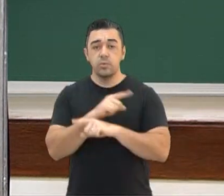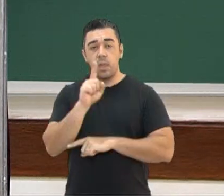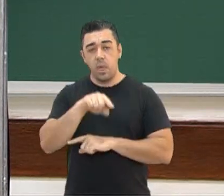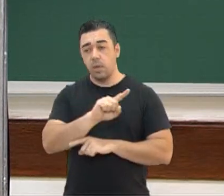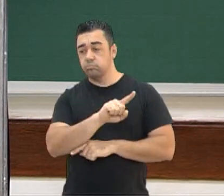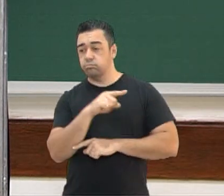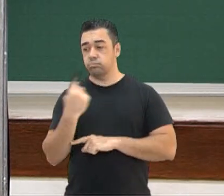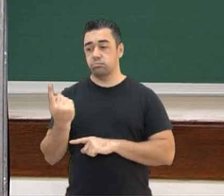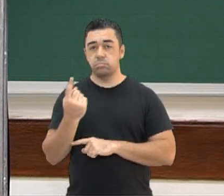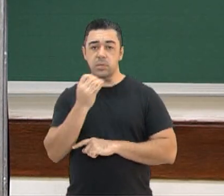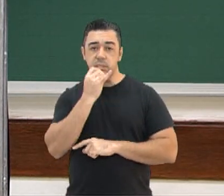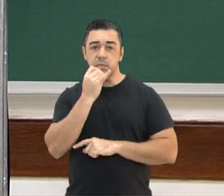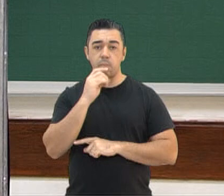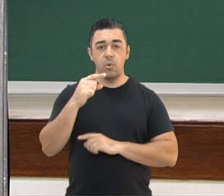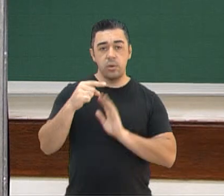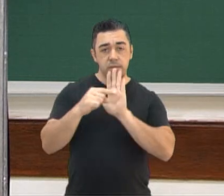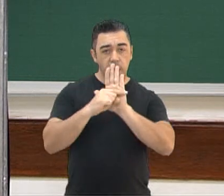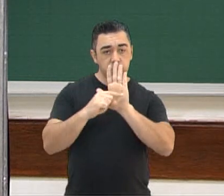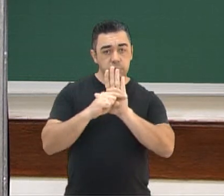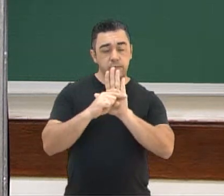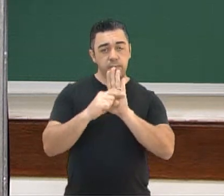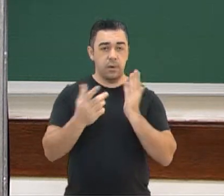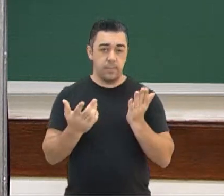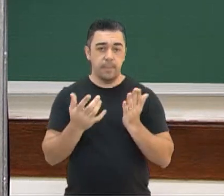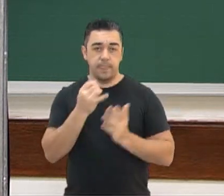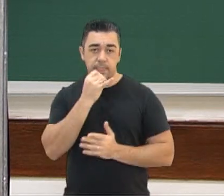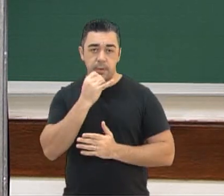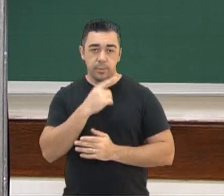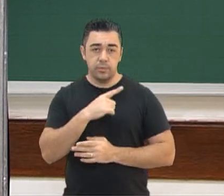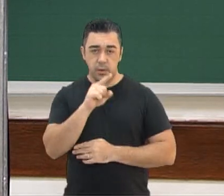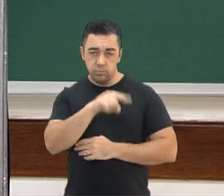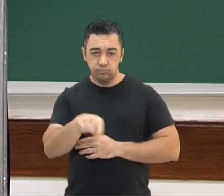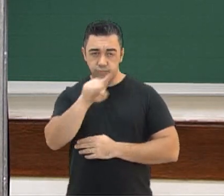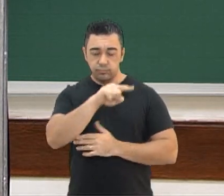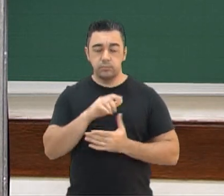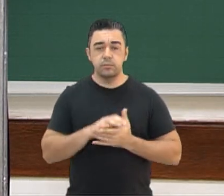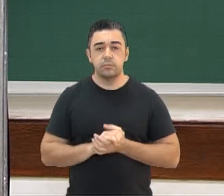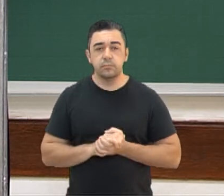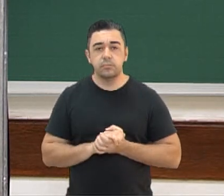será a matriz negativa desses elementos que eu tenho, tá bom?